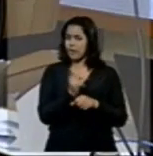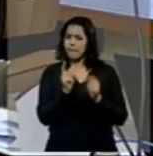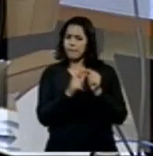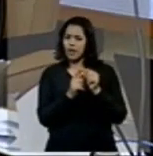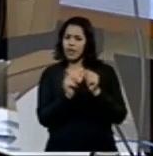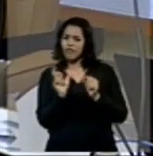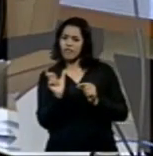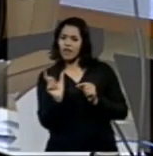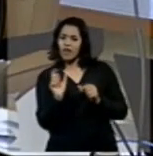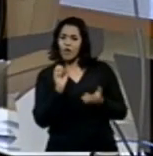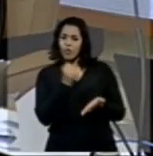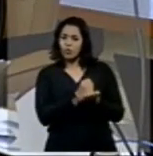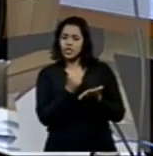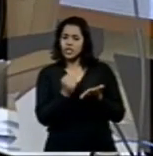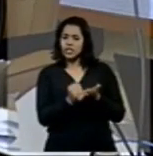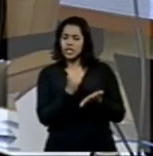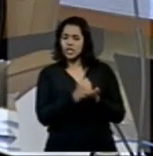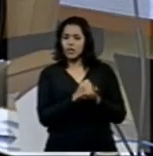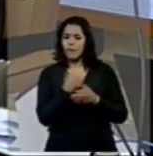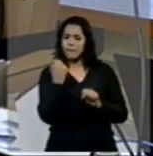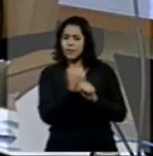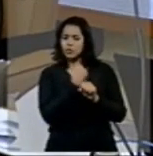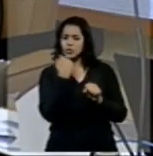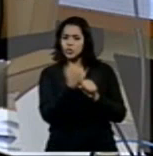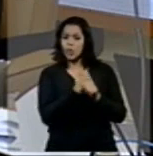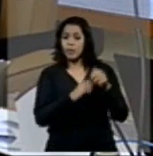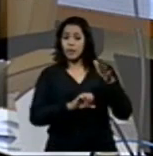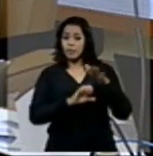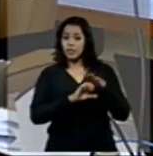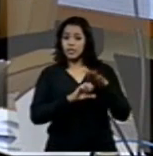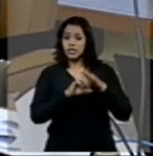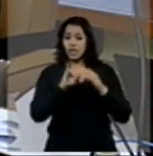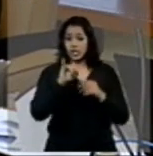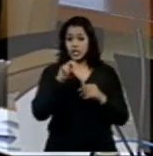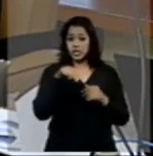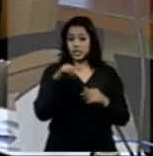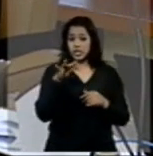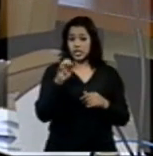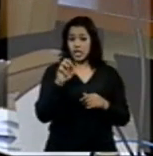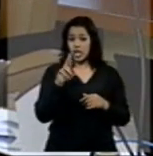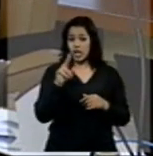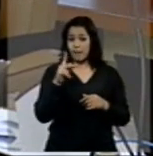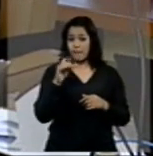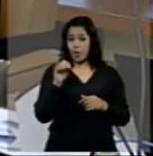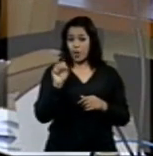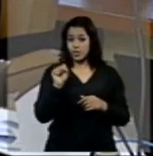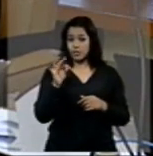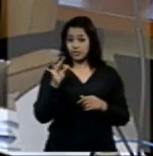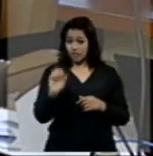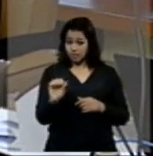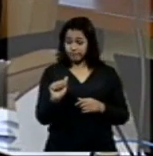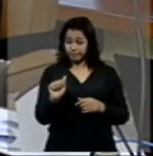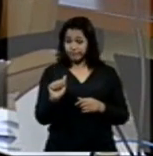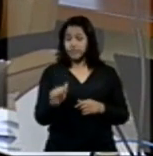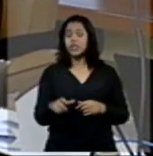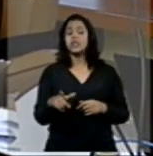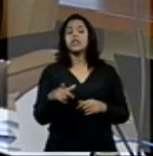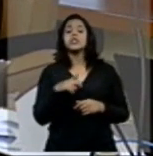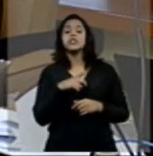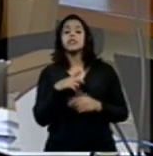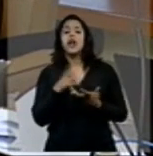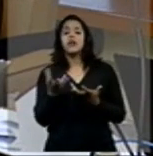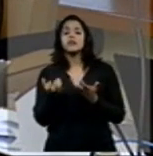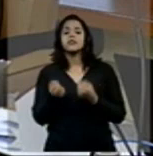como contratação de mão de obra por empresa interposta, à aceitação das hipóteses de